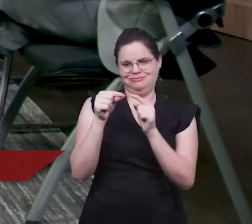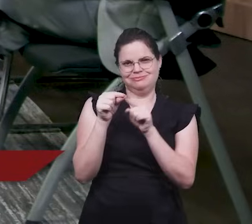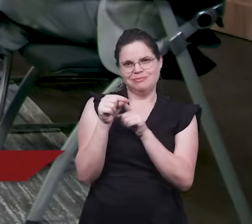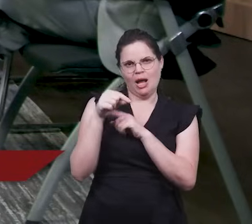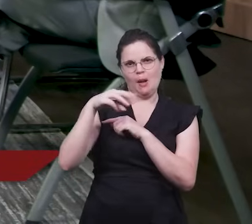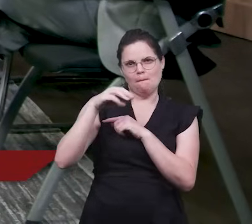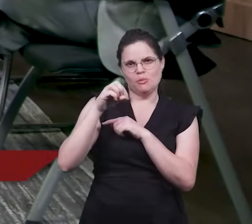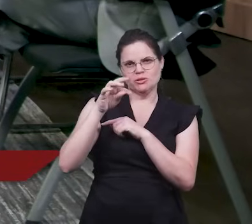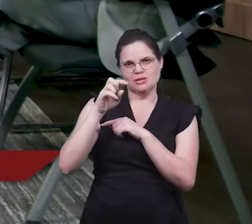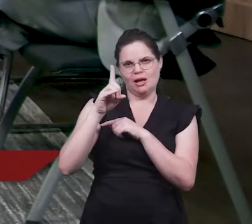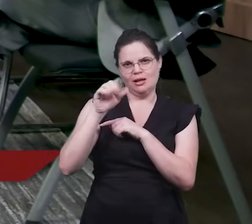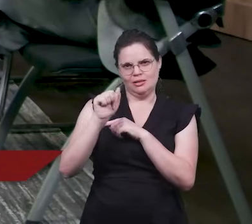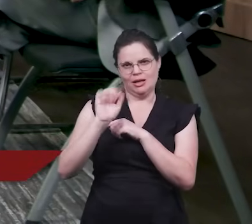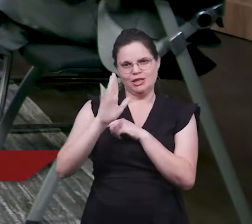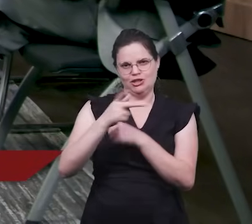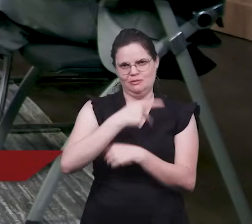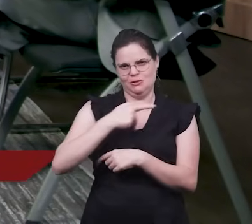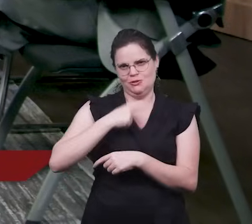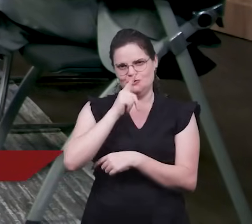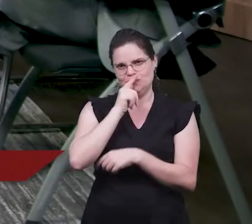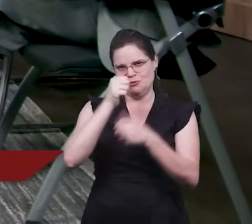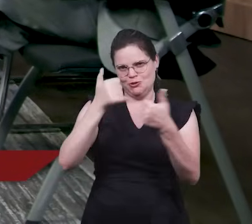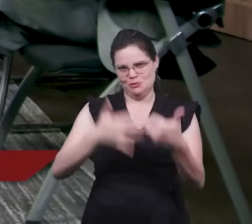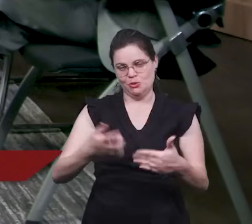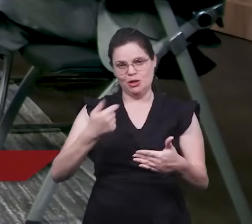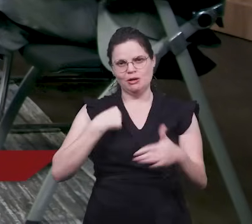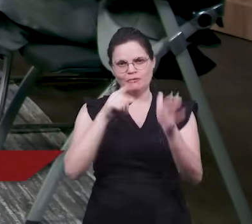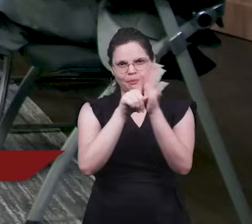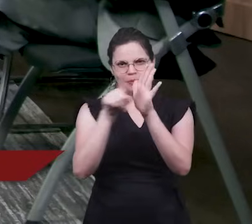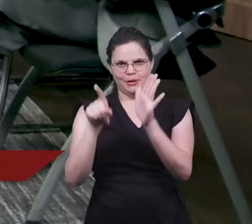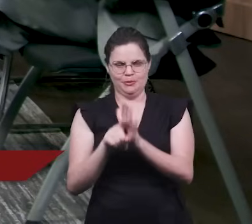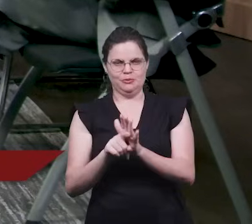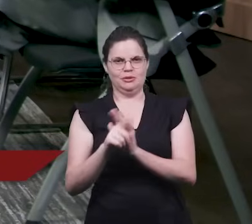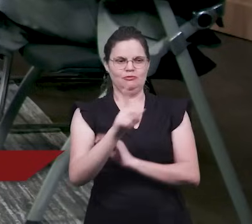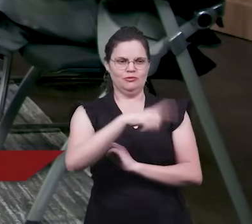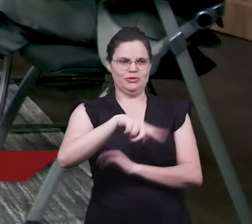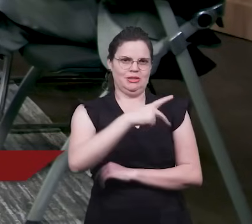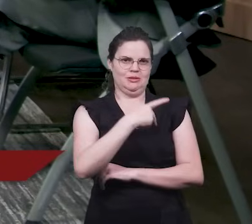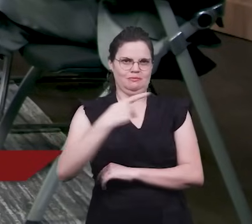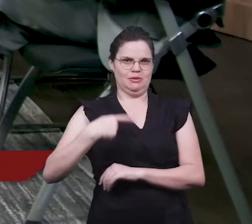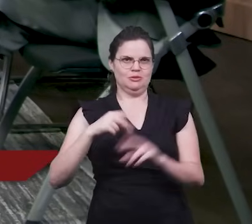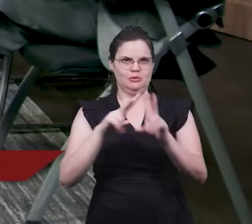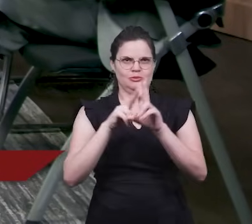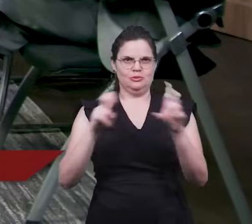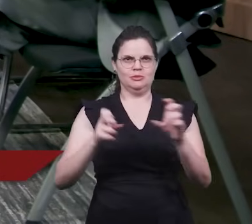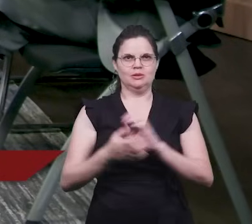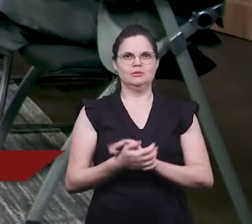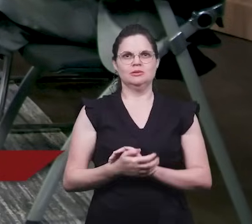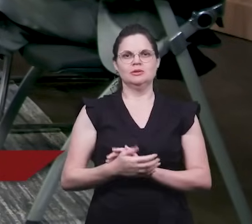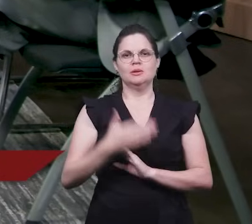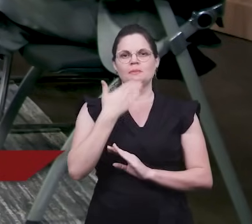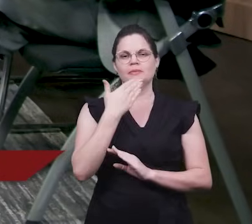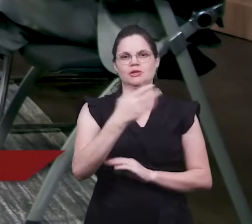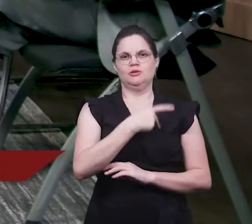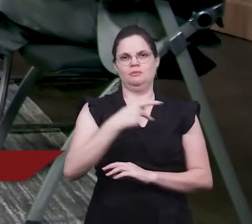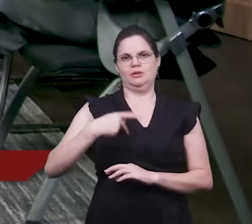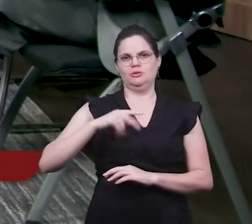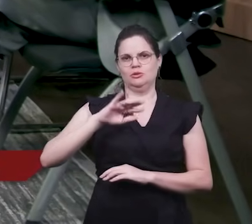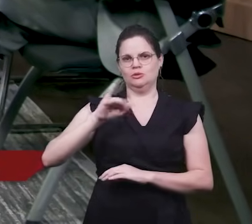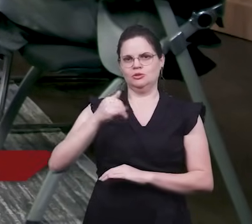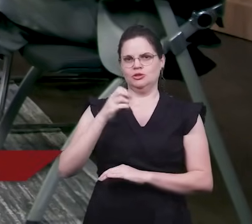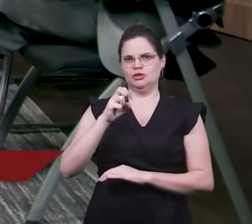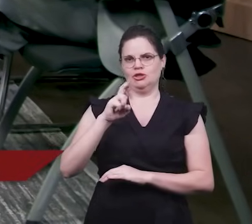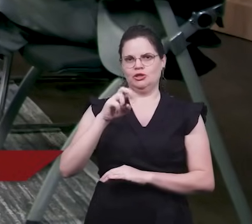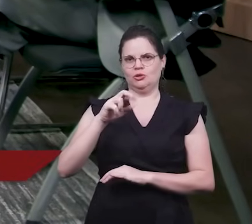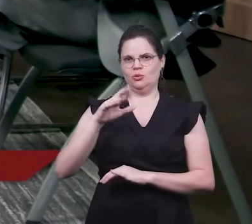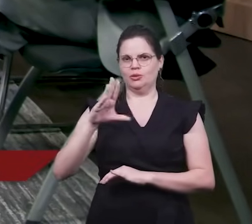grão de mostarda, que o pastor Gilson já começou aqui, há alguns aspectos eu queria perguntar aos pastores que estão aqui sobre eles. Eu queria começar com o pastor